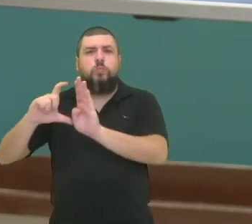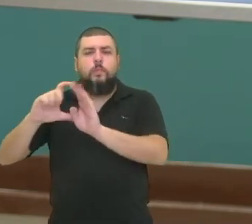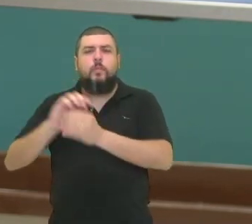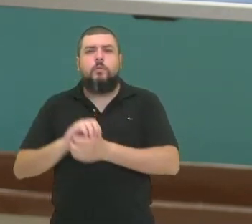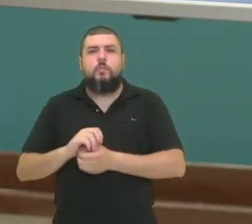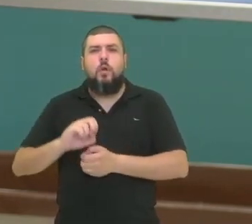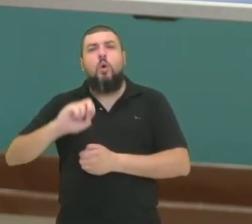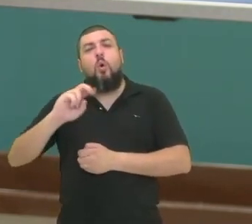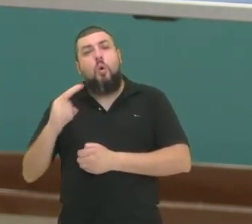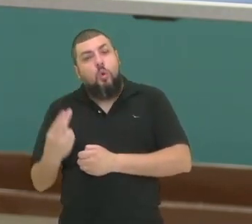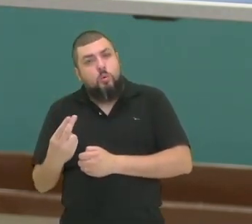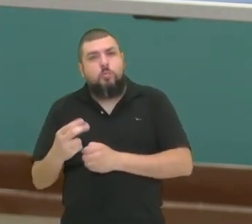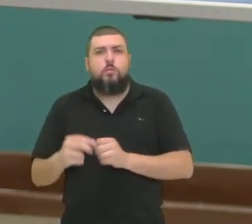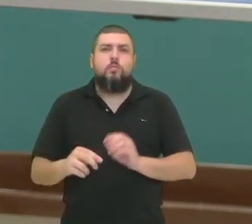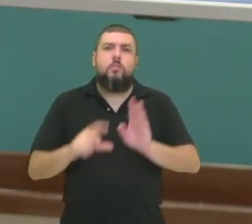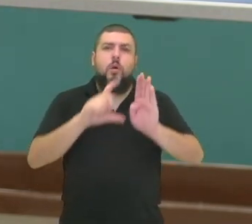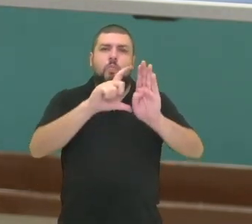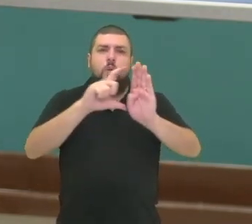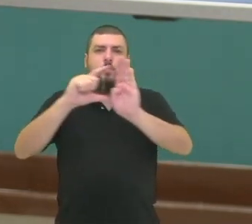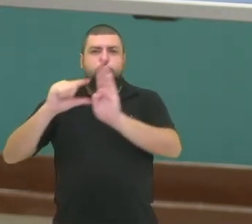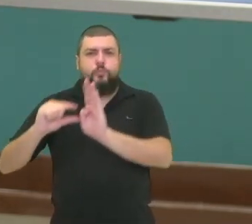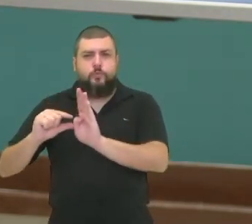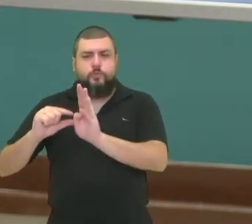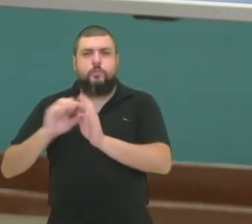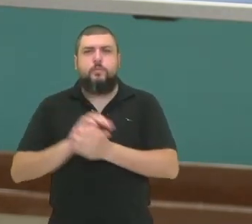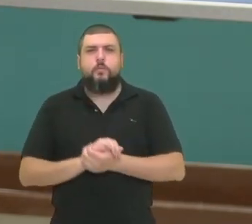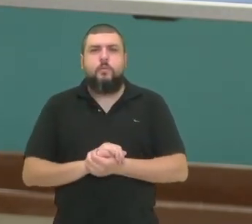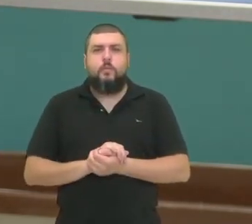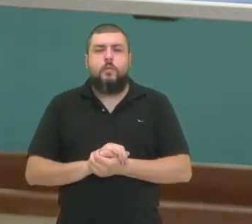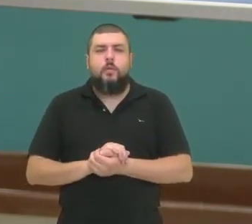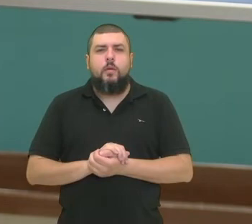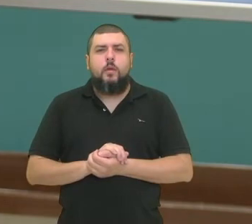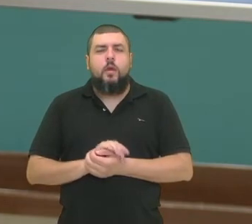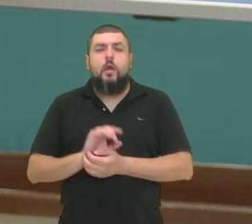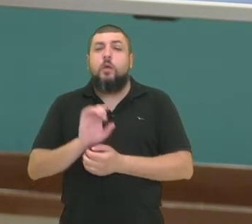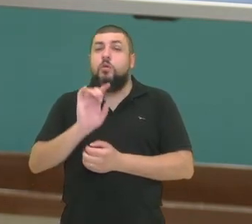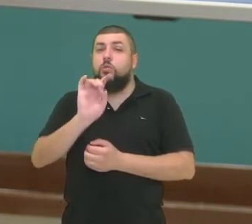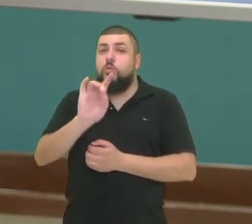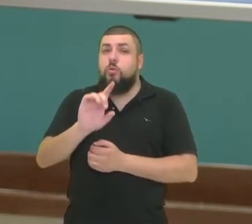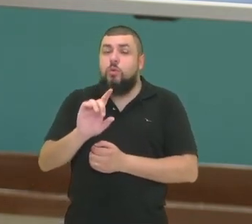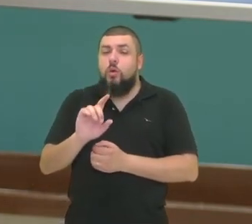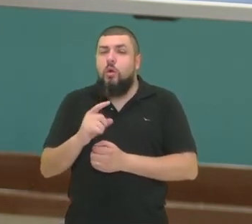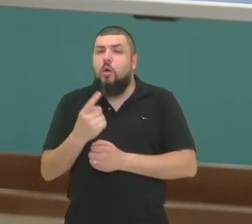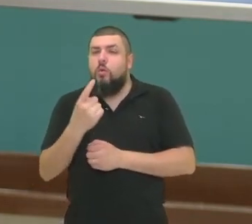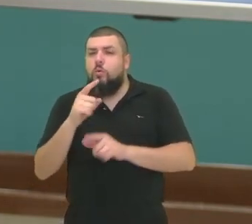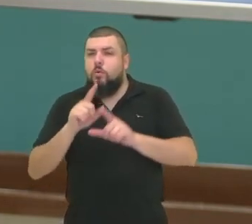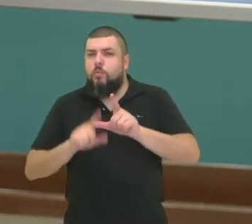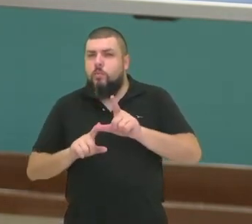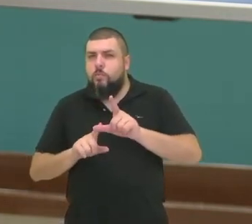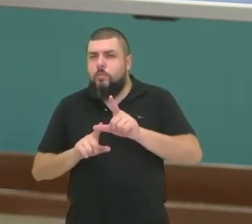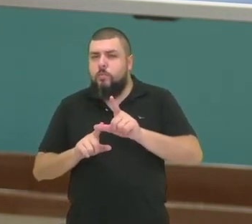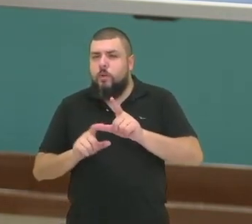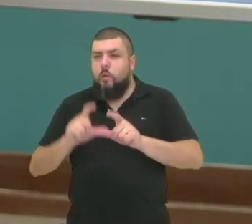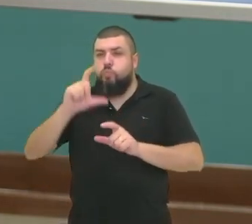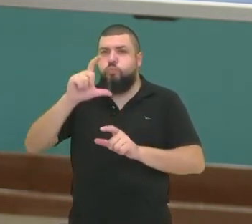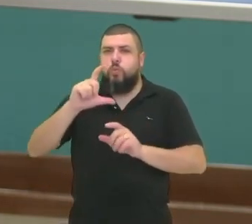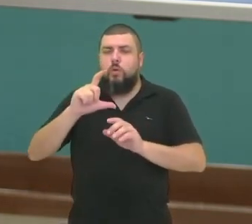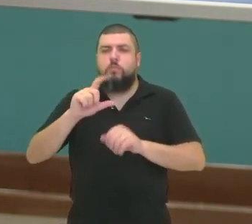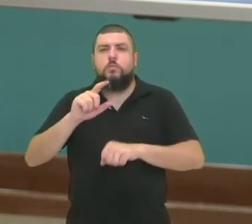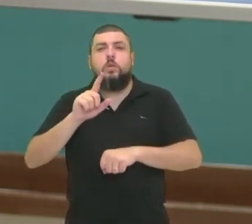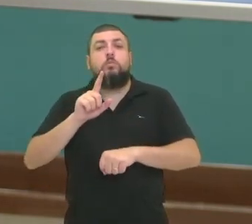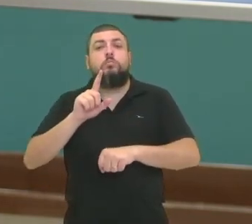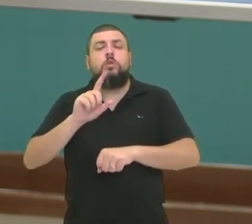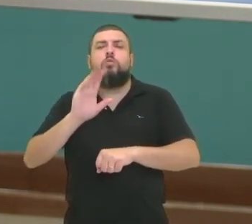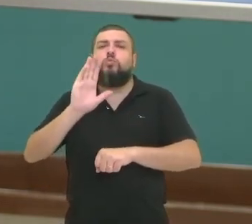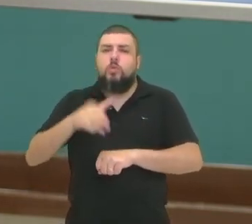ou Bzinho. Basta ter uma letra maiúscula para se tornar dominante e